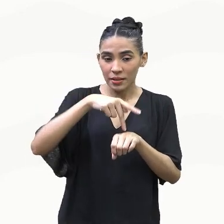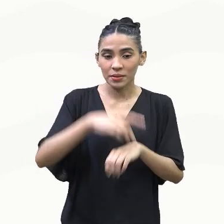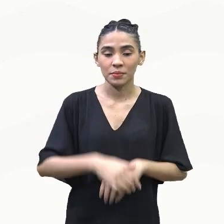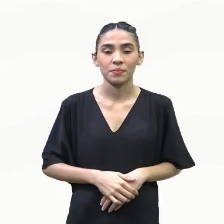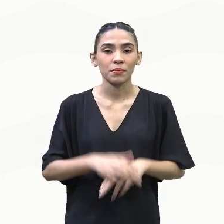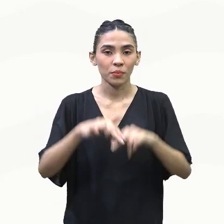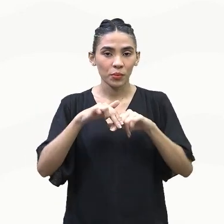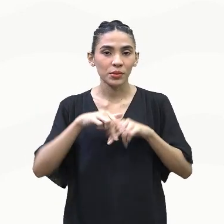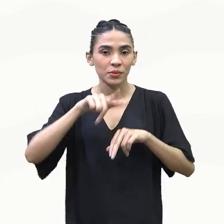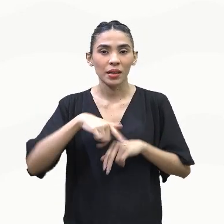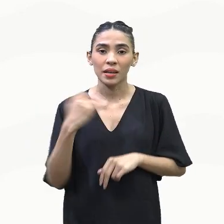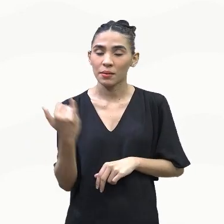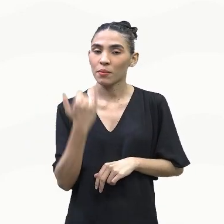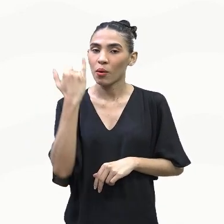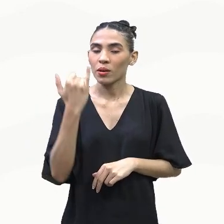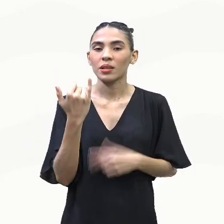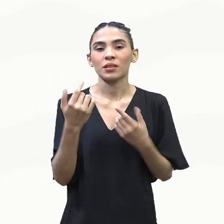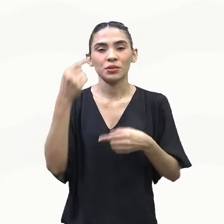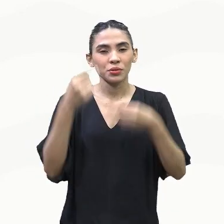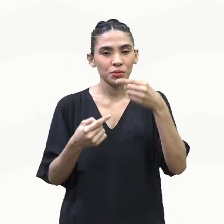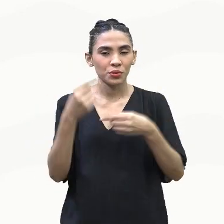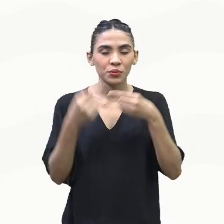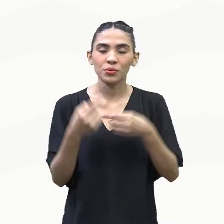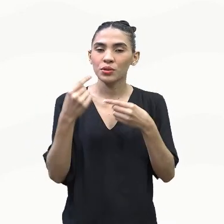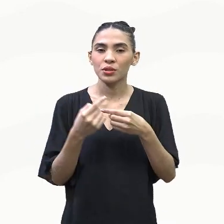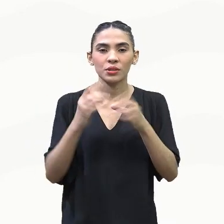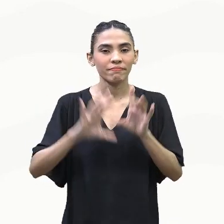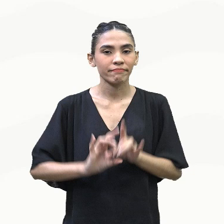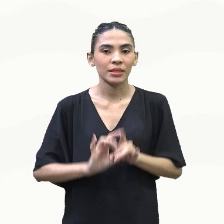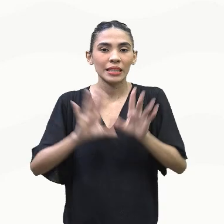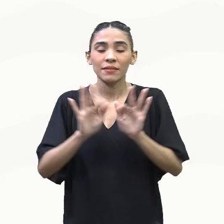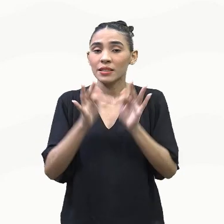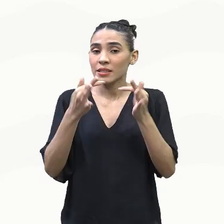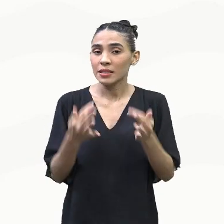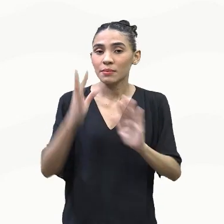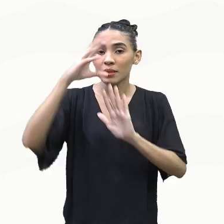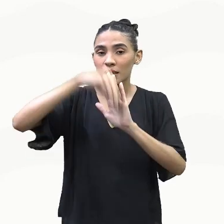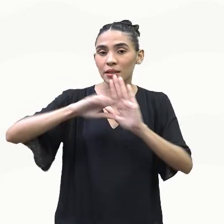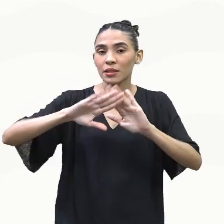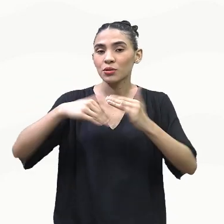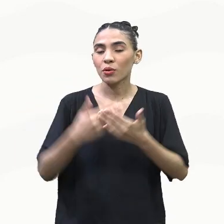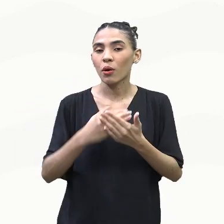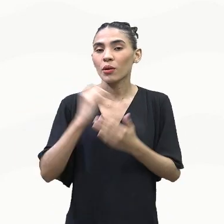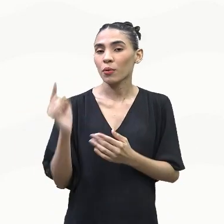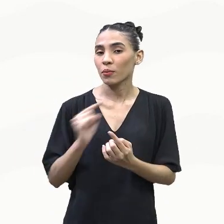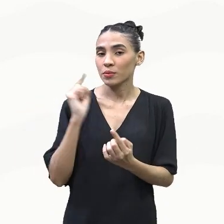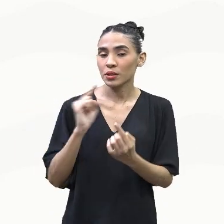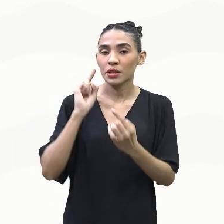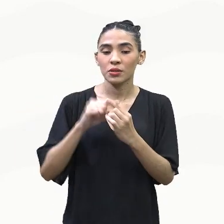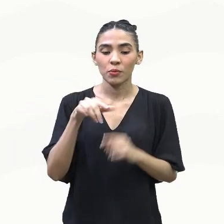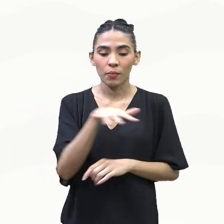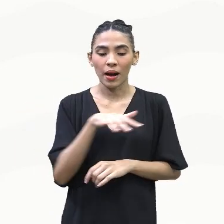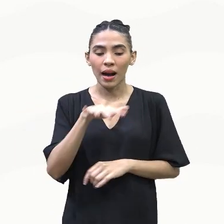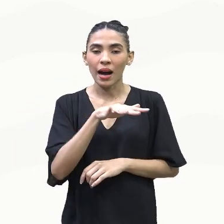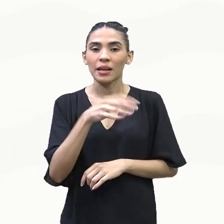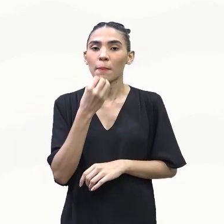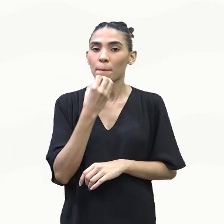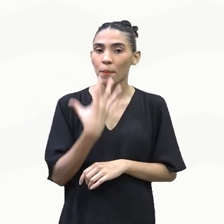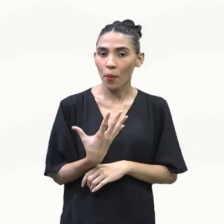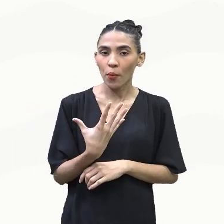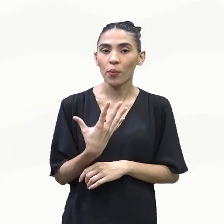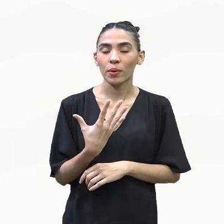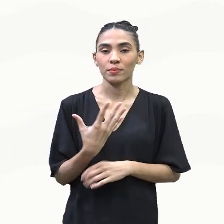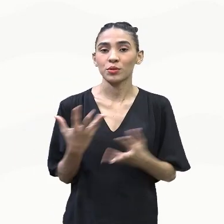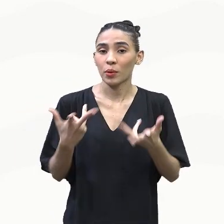Portanto, é importante tratar abertamente sobre a questão da diversidade na escola, como forma de construir um ambiente saudável. Isso é